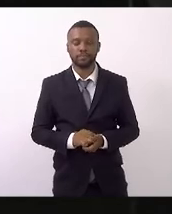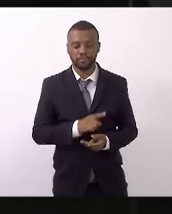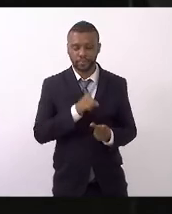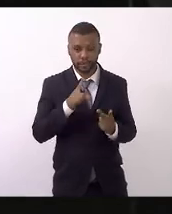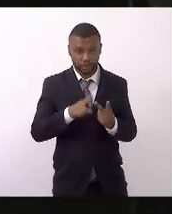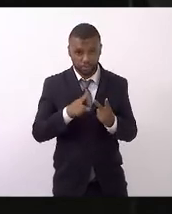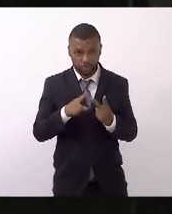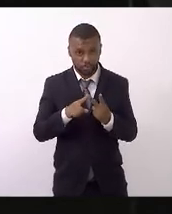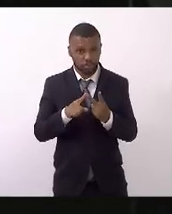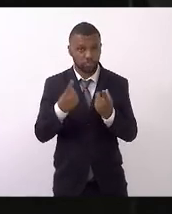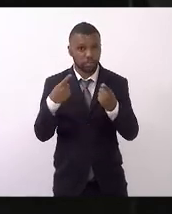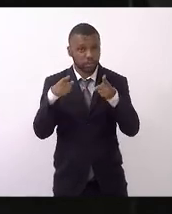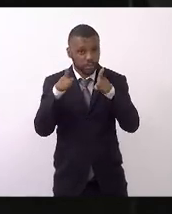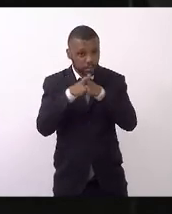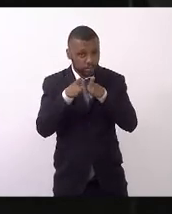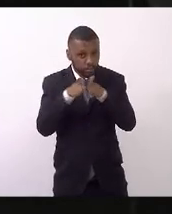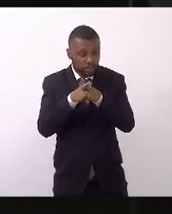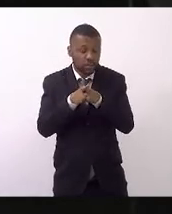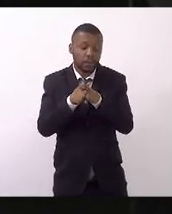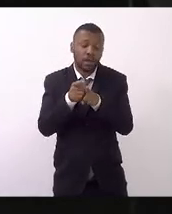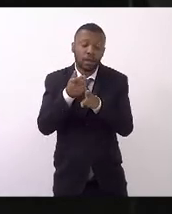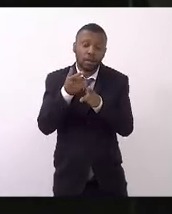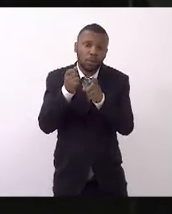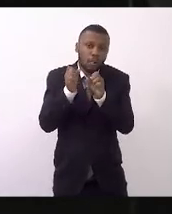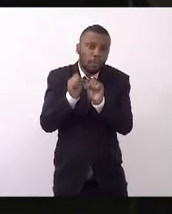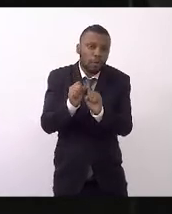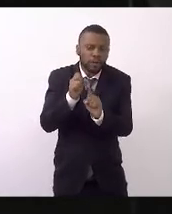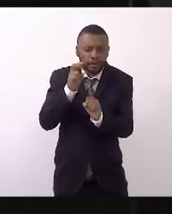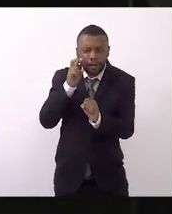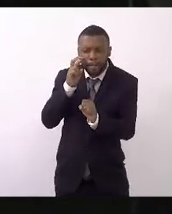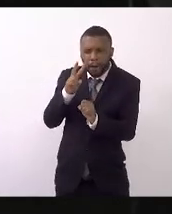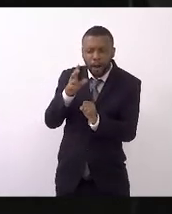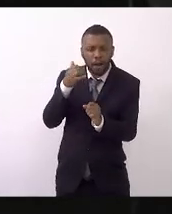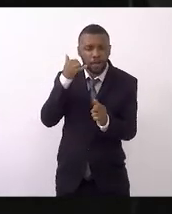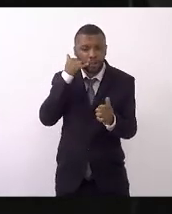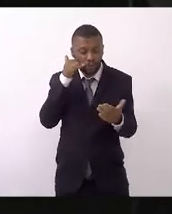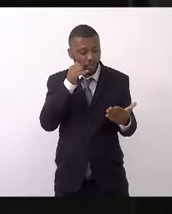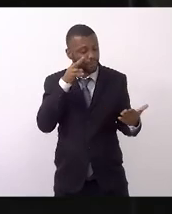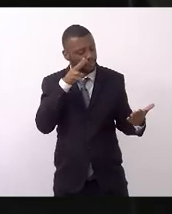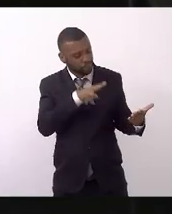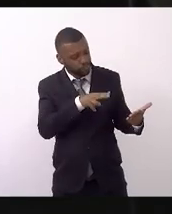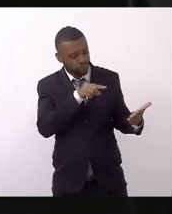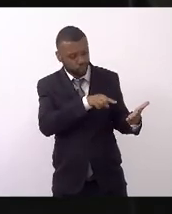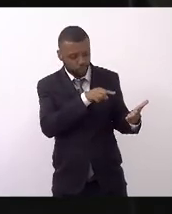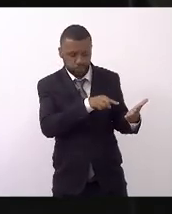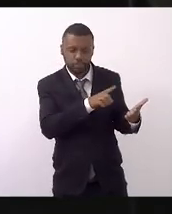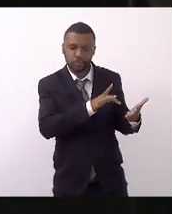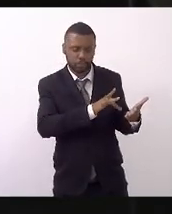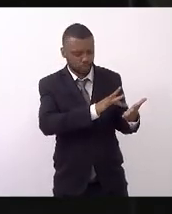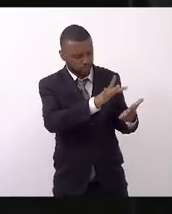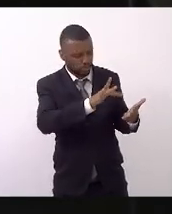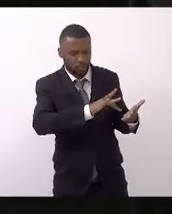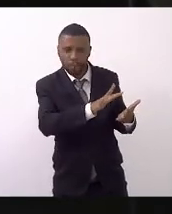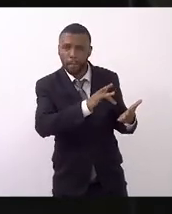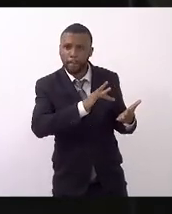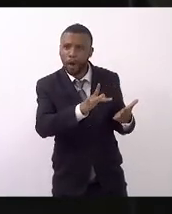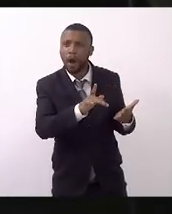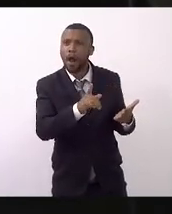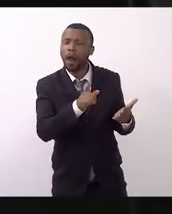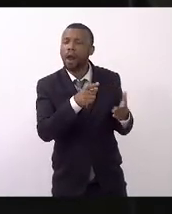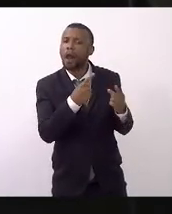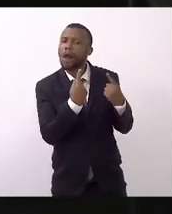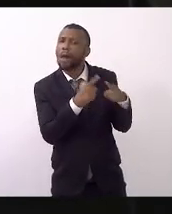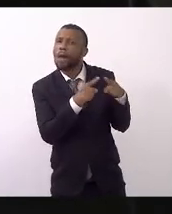Segundo, também, eu pude olhar e ver no telefone de uns dos denunciantes perseguição